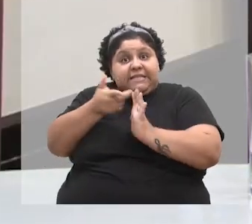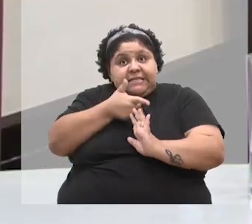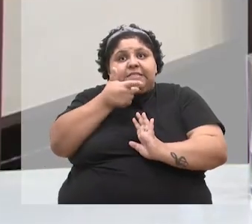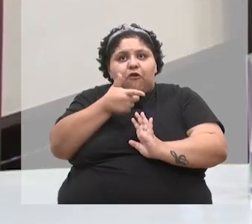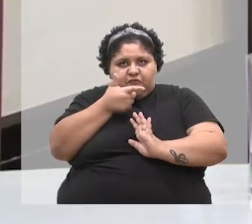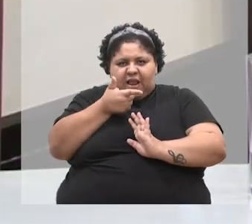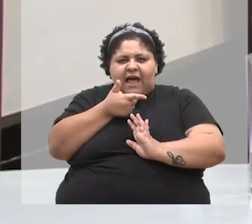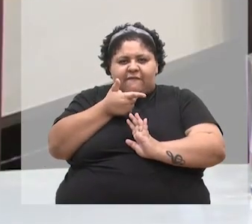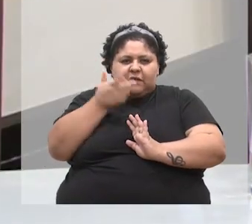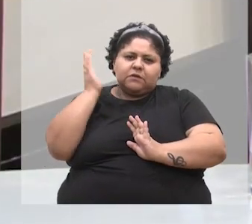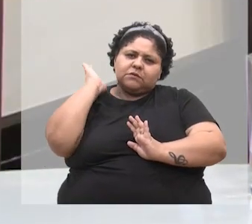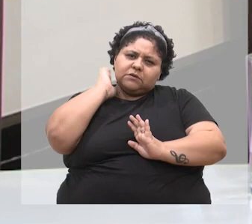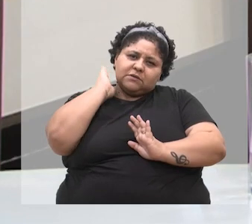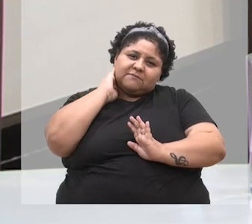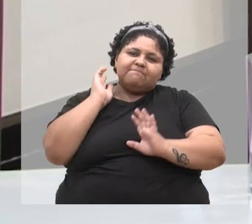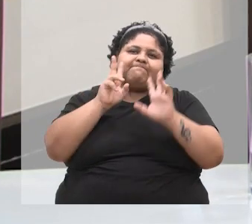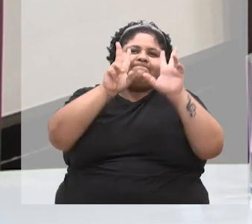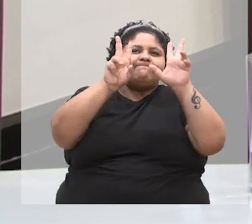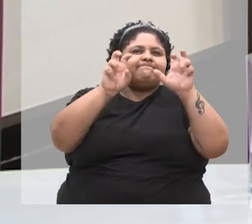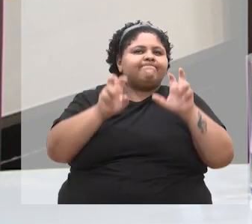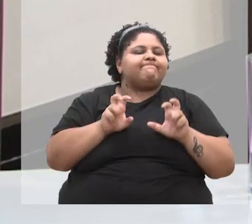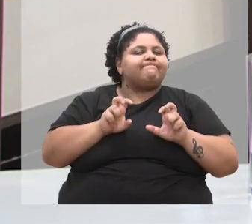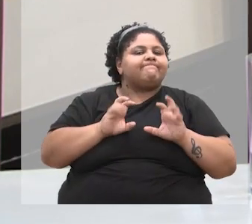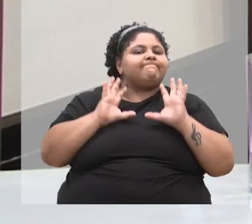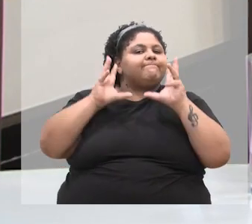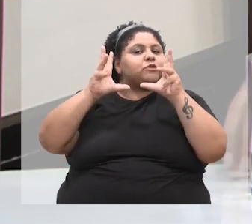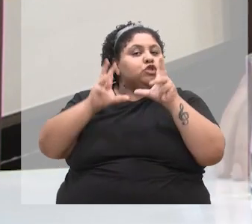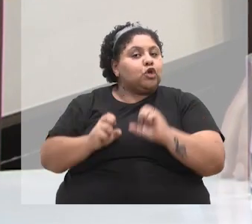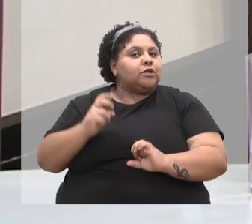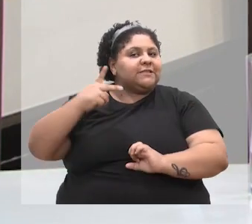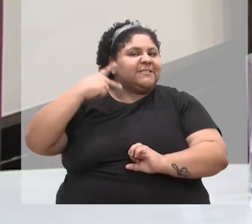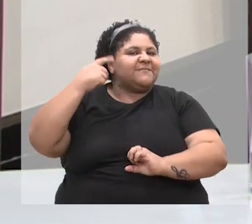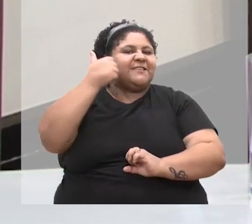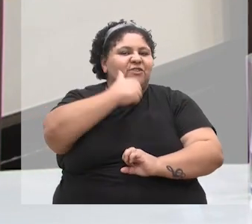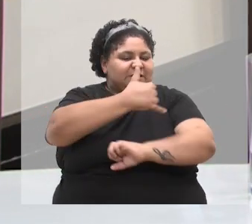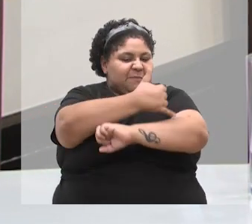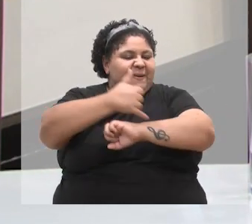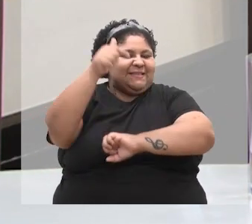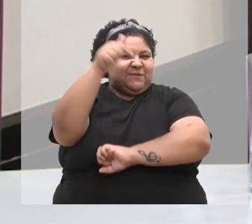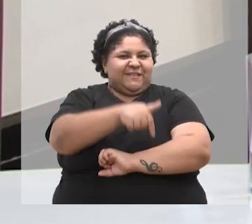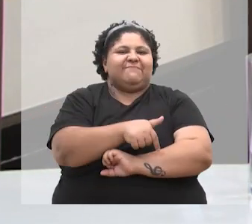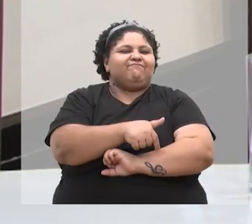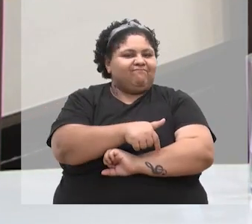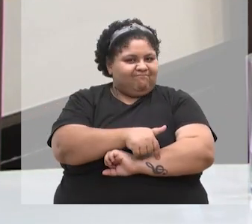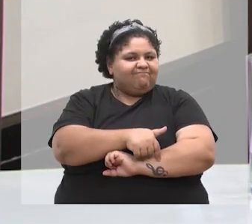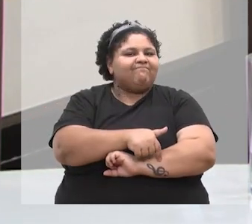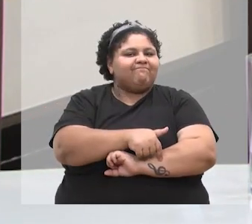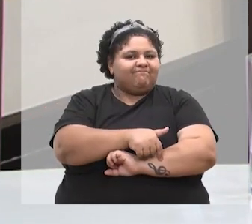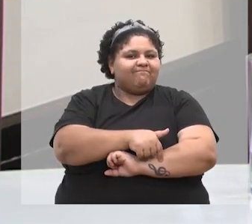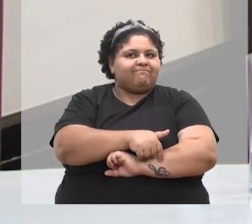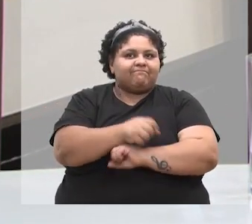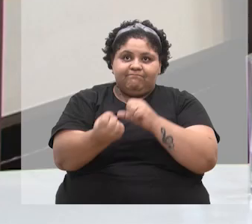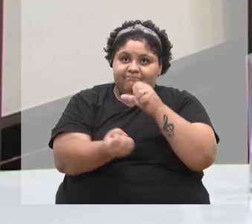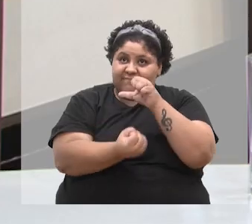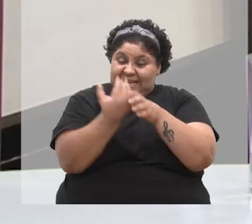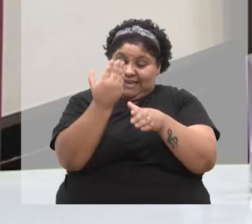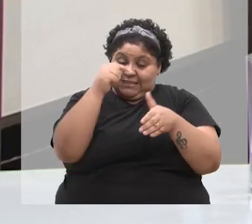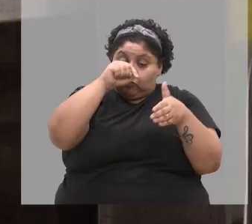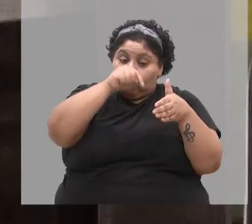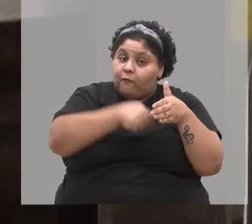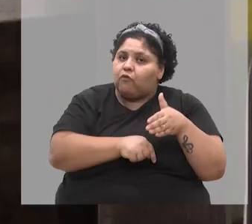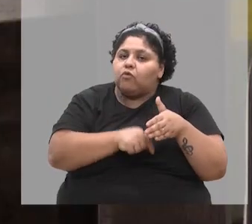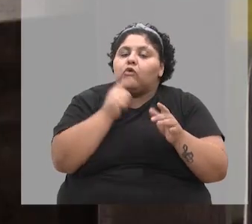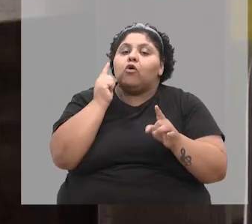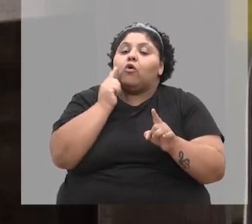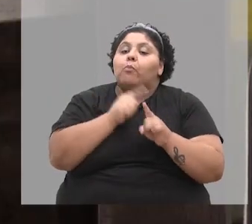senhora antes do nosso bate-papo aqui, que tem sido uma pauta recorrente entre todas as vereadoras que passam por aqui, né? Exatamente. E a